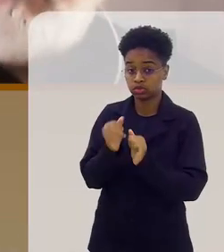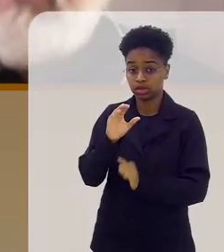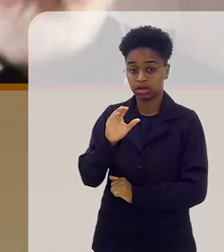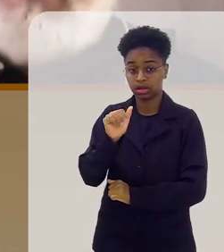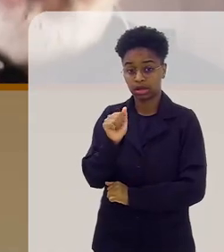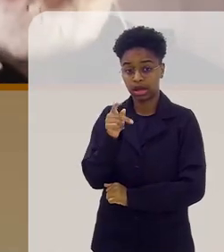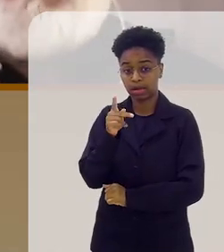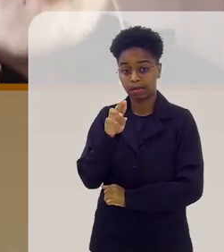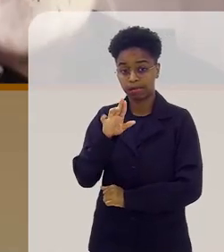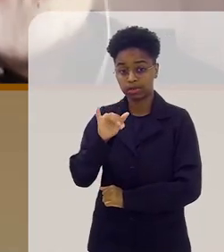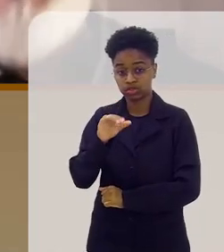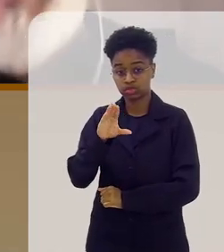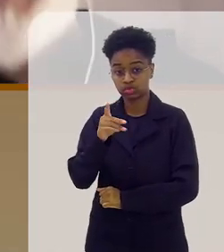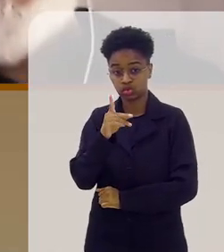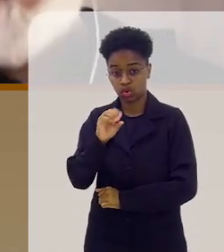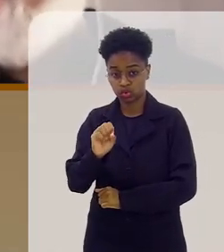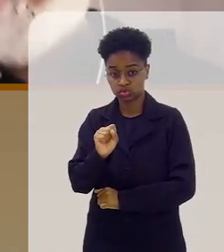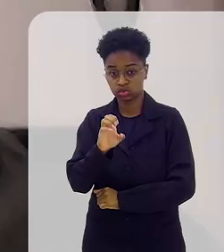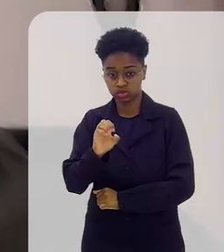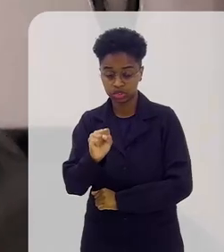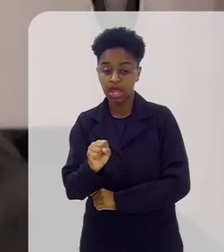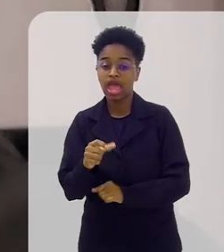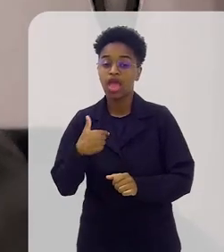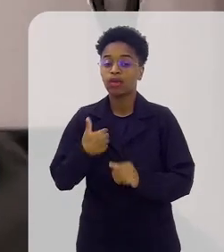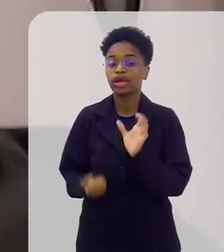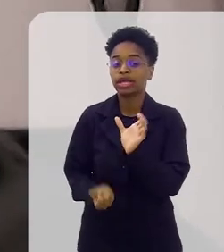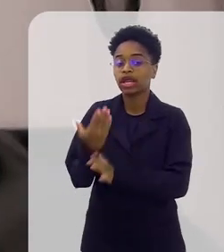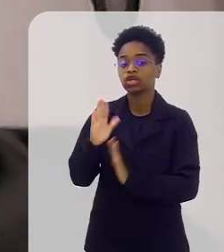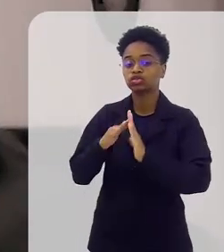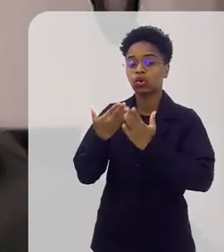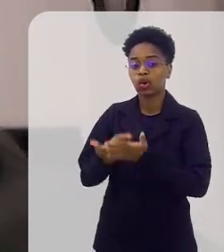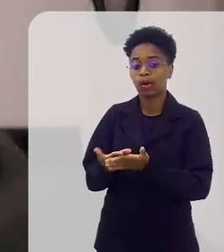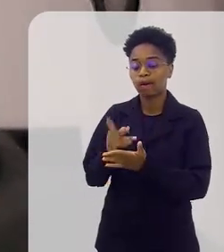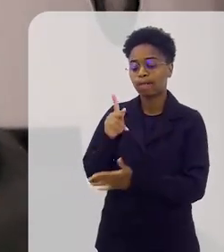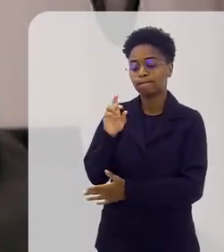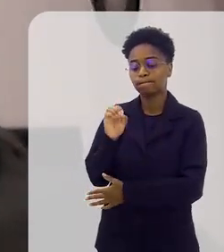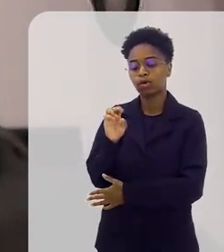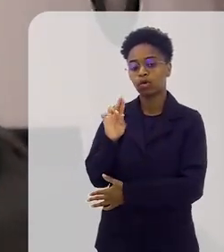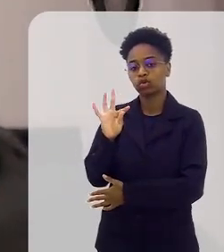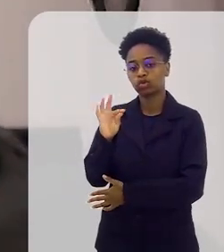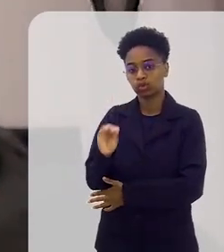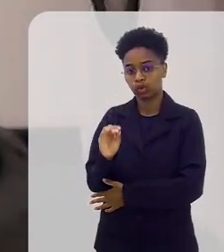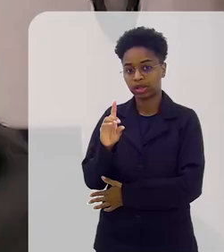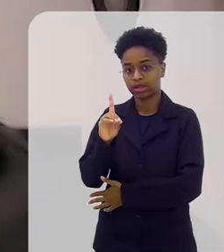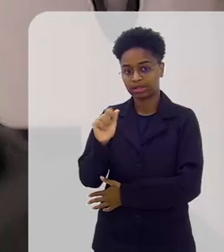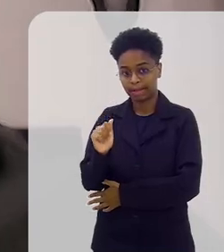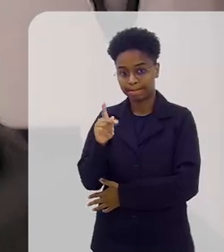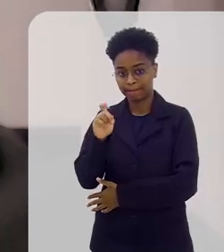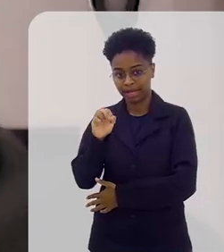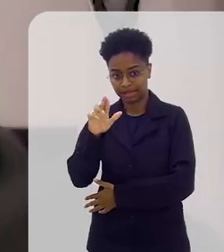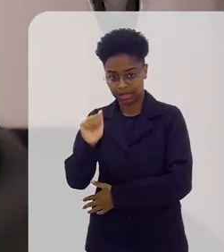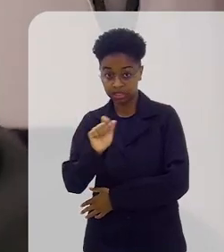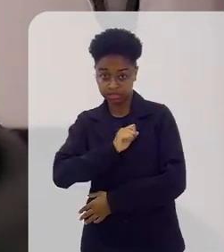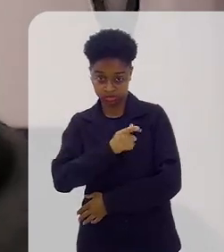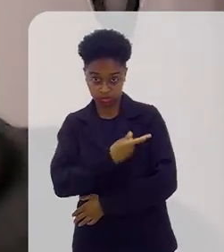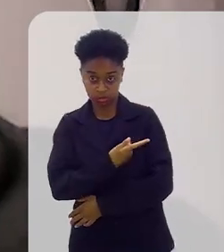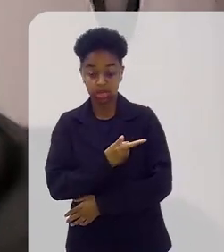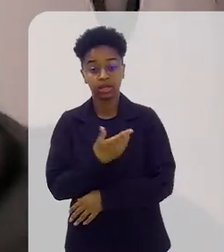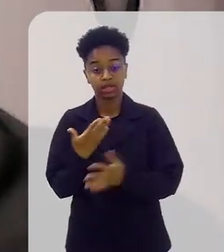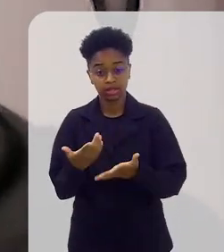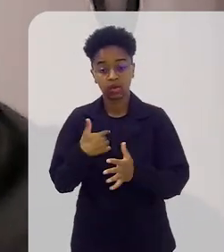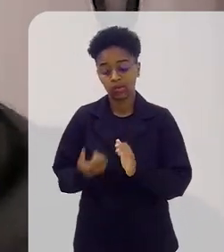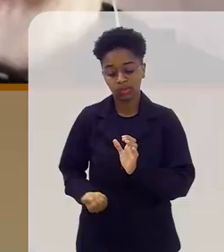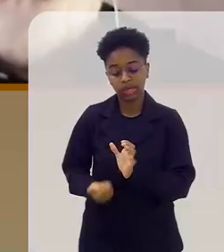E junto com a Caprichosa eu fiz uma escola chamada Porto da Pedra no grupo de acesso. Fizemos duas, eu fiz duas escolas, fiz